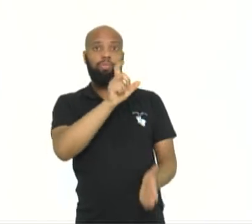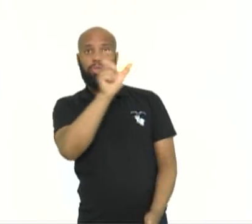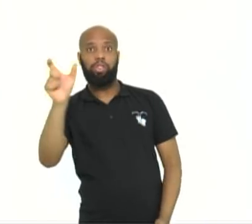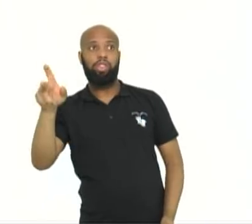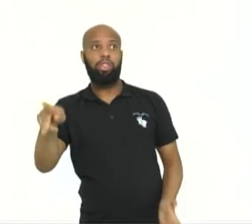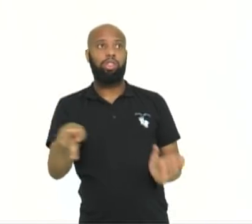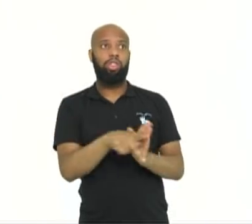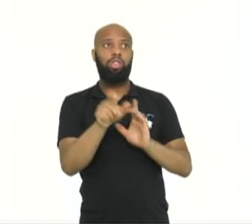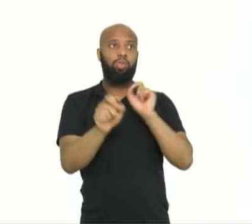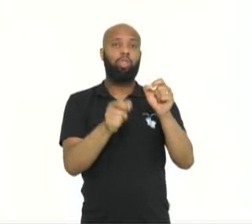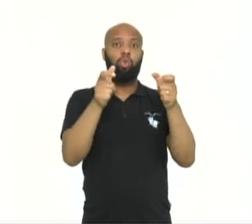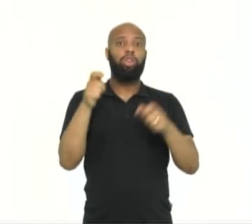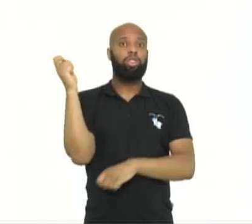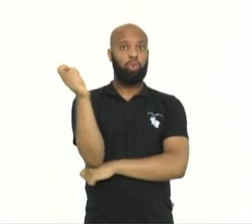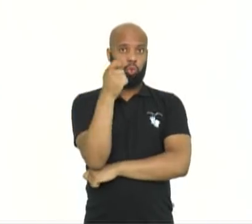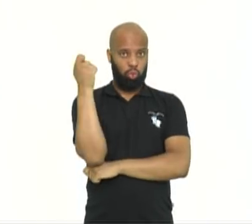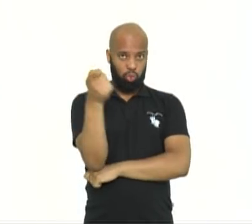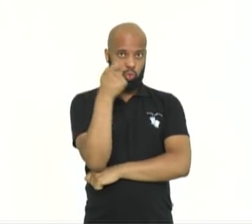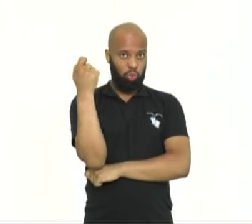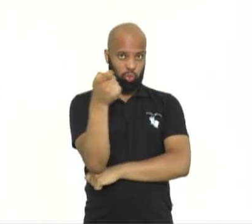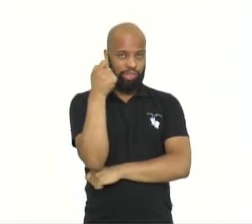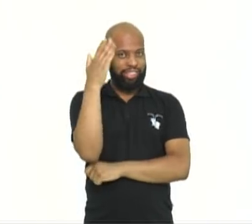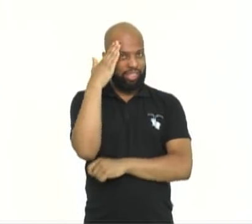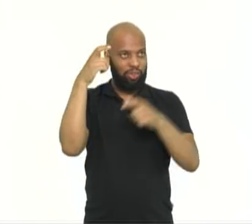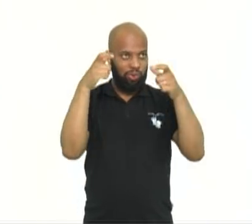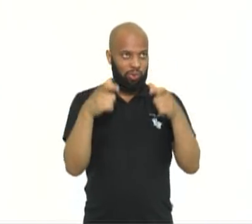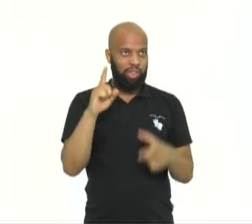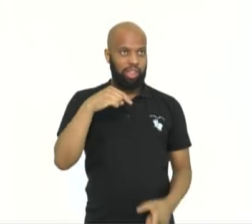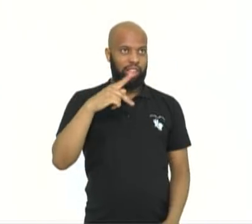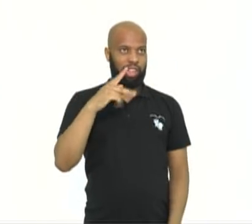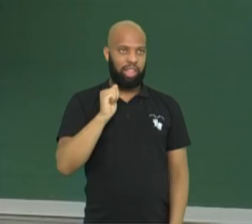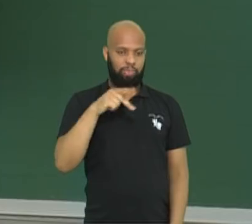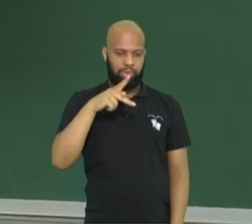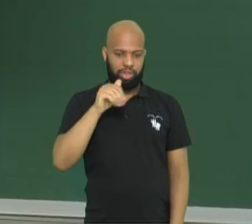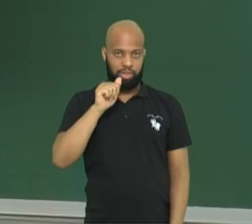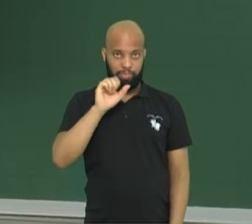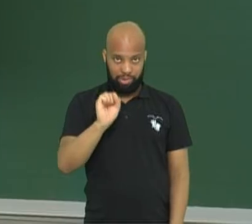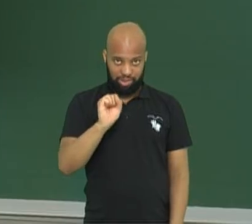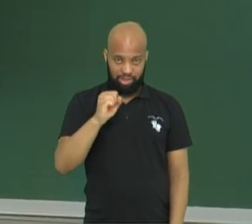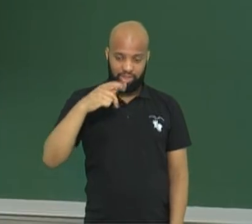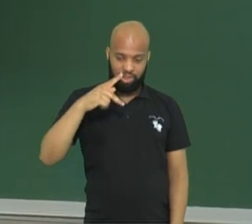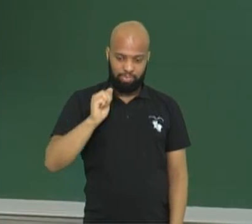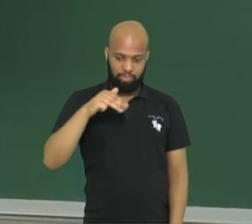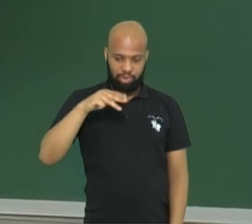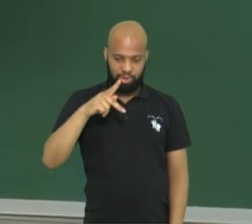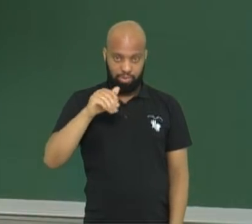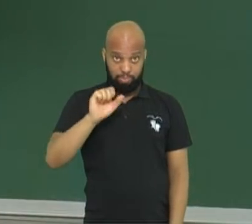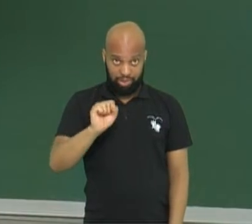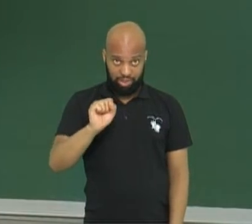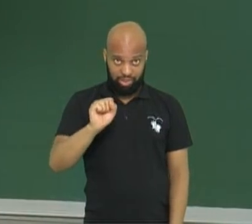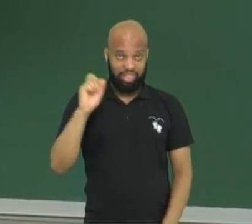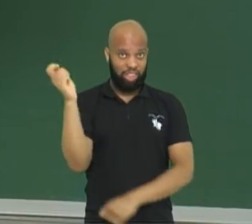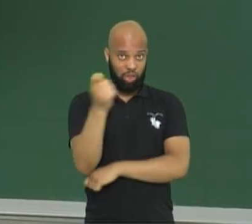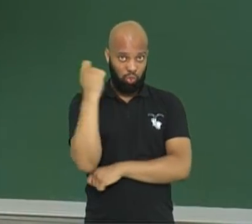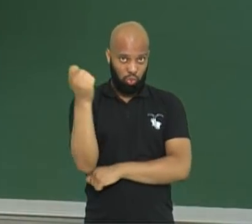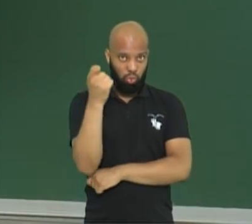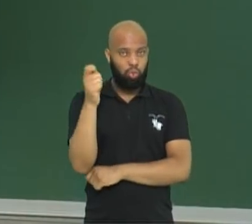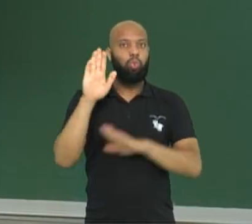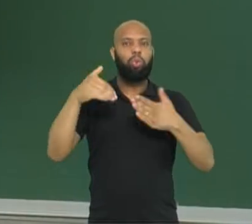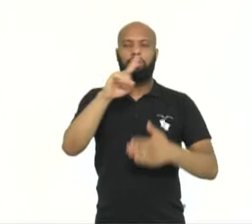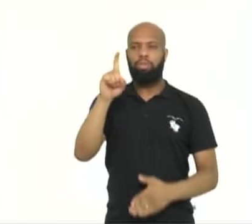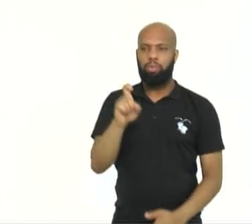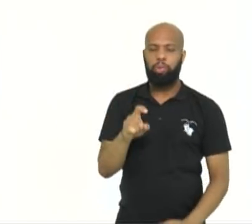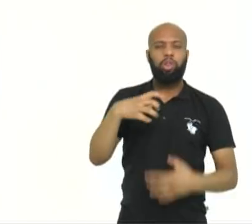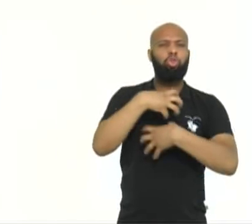dos Pampas Gaúchos. Então agora você sabe, né, que esse vocabulário é da região dos Pampas Gaúchos. Será